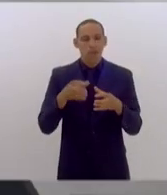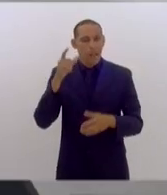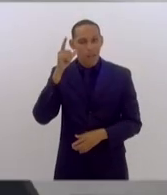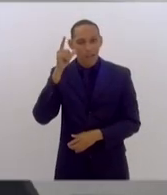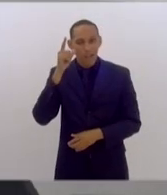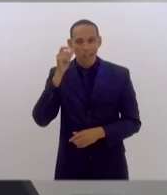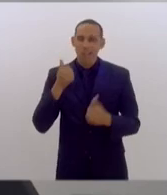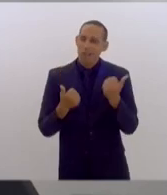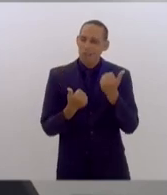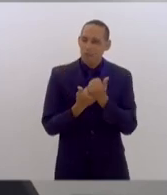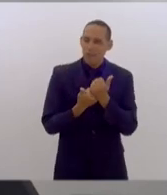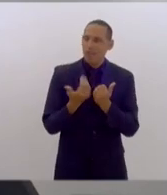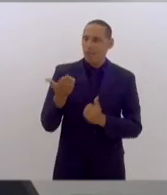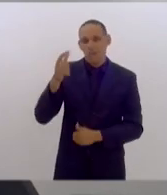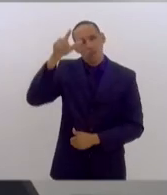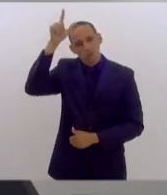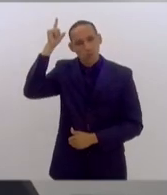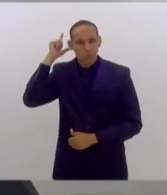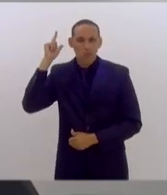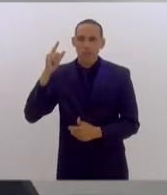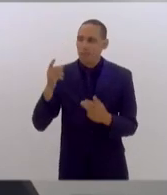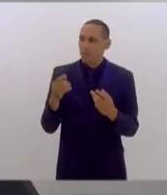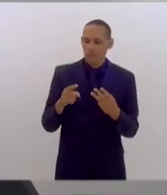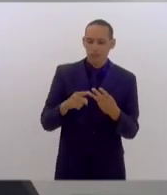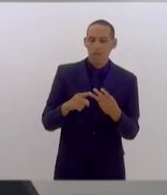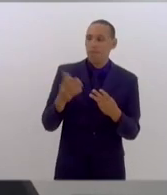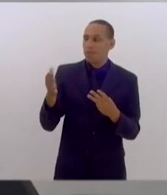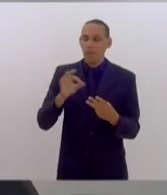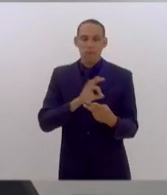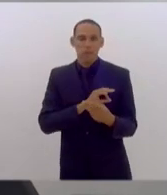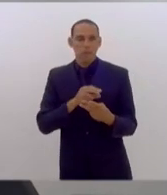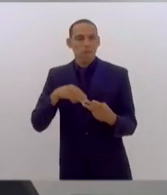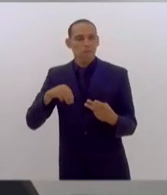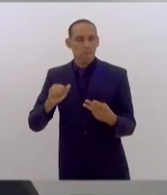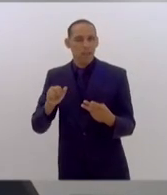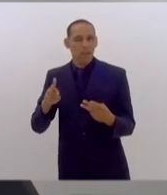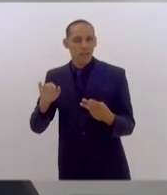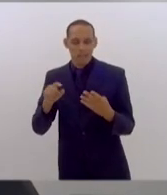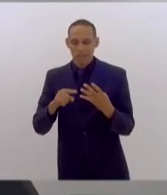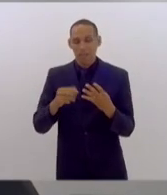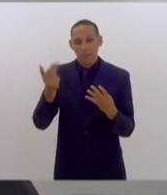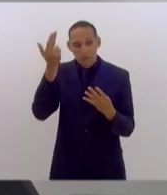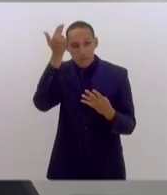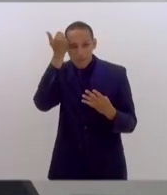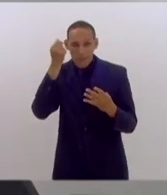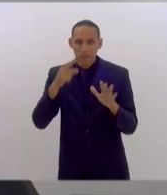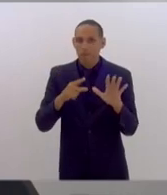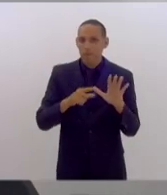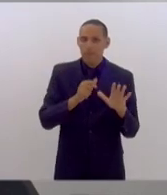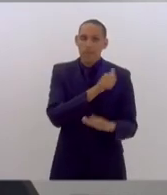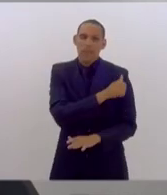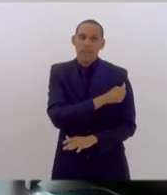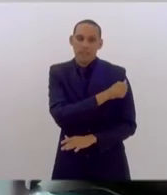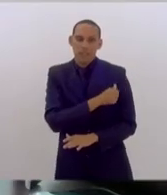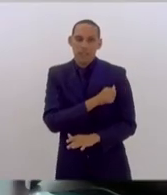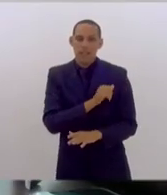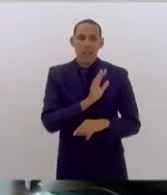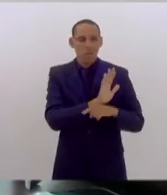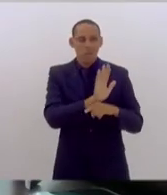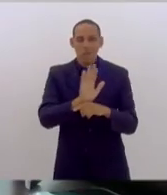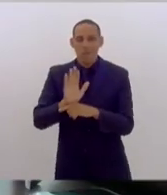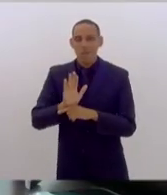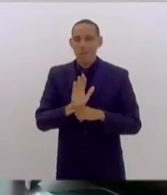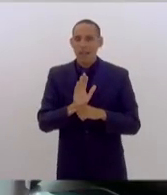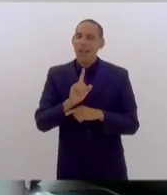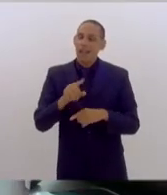Lucinha contribuiu o gabinete dos Paulo contribuiu gabinete da Marta Rocha contribuiu gabinete Leomar com ele no outro bico a mente a primeira dele contribuiu então